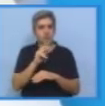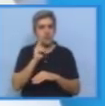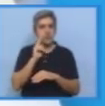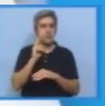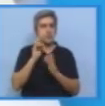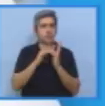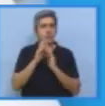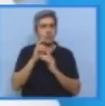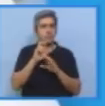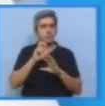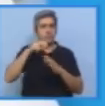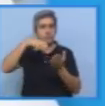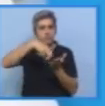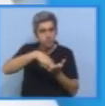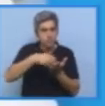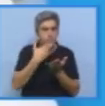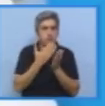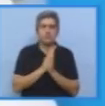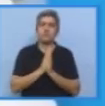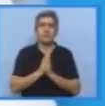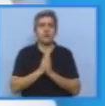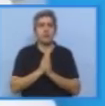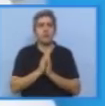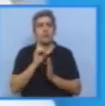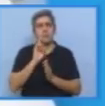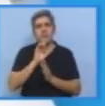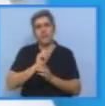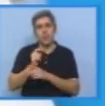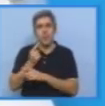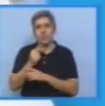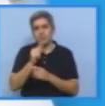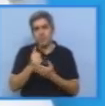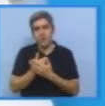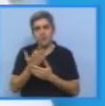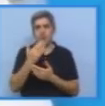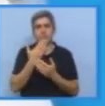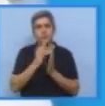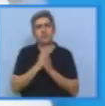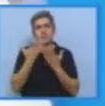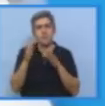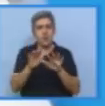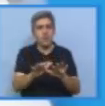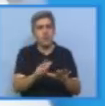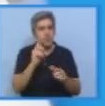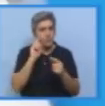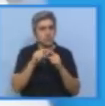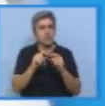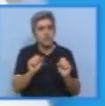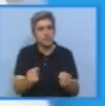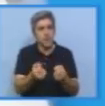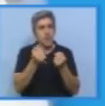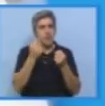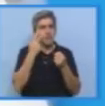pés e suplicou-lhe com insistência: "A minha filha está a morrer. Vem impor-lhe as mãos para que se salve e viva."